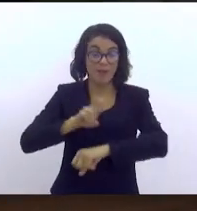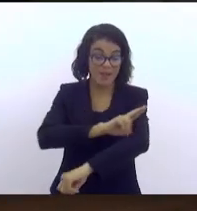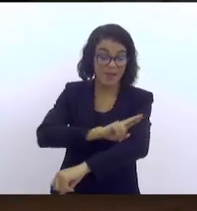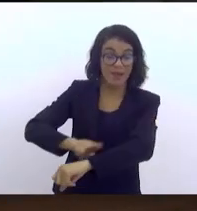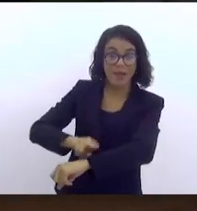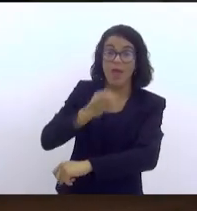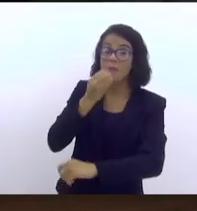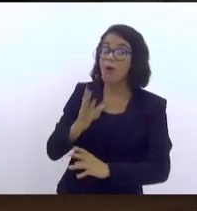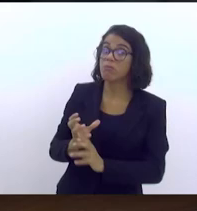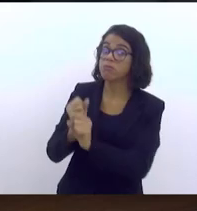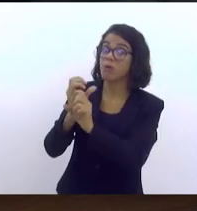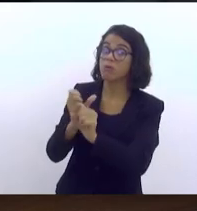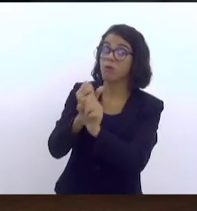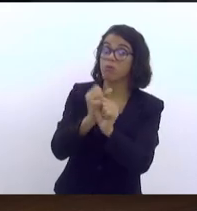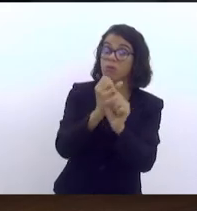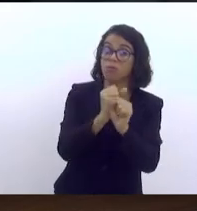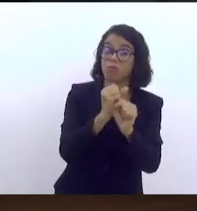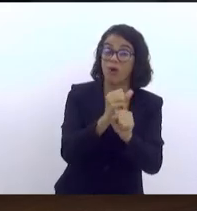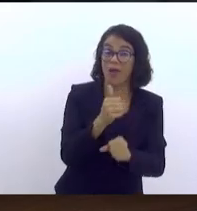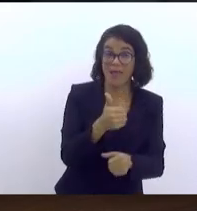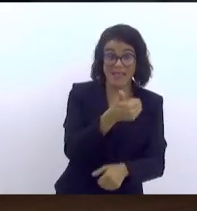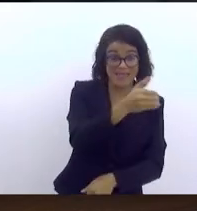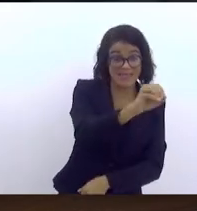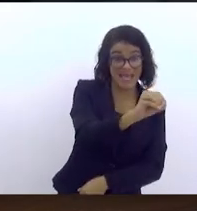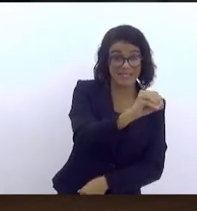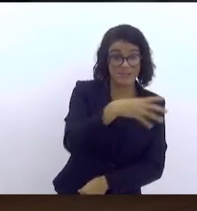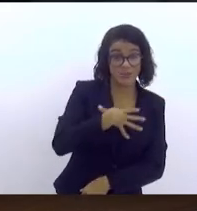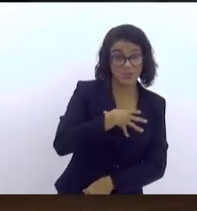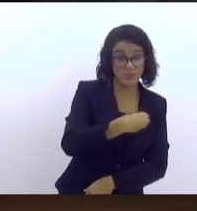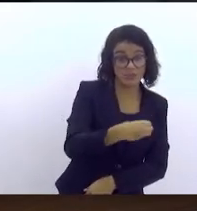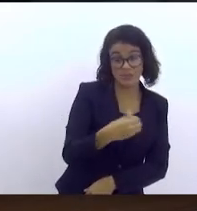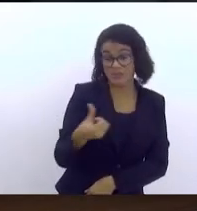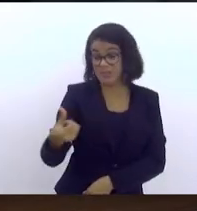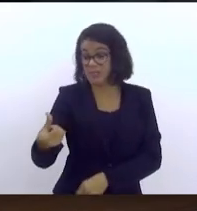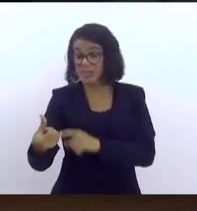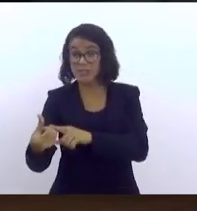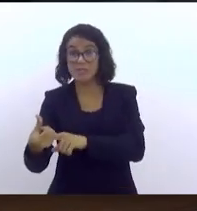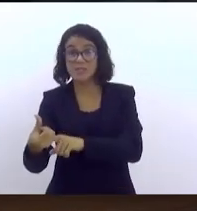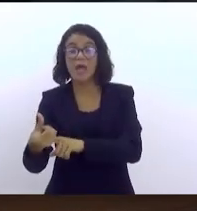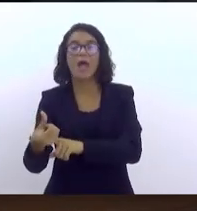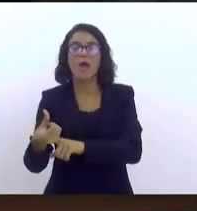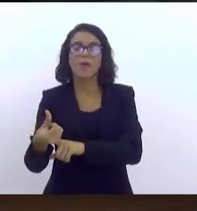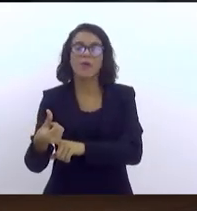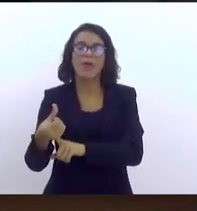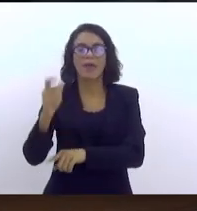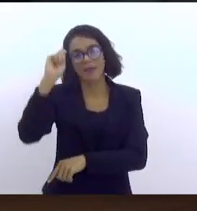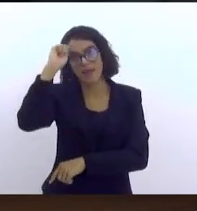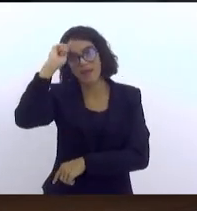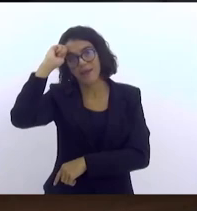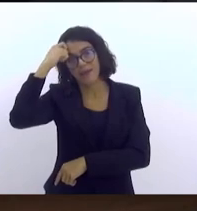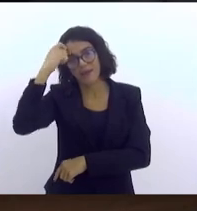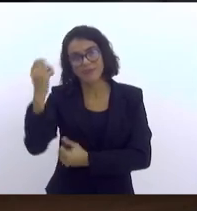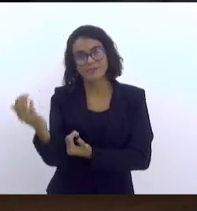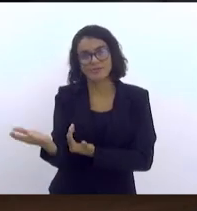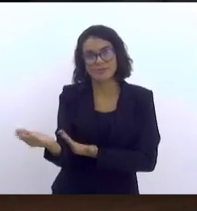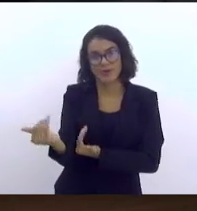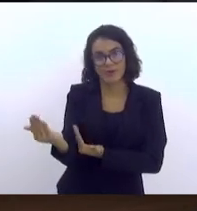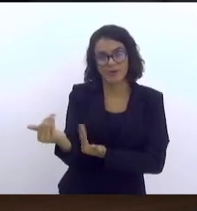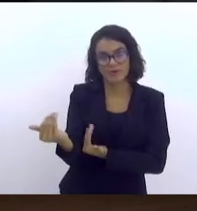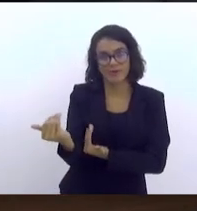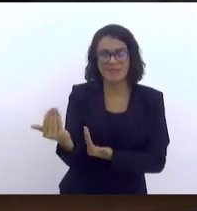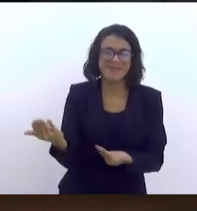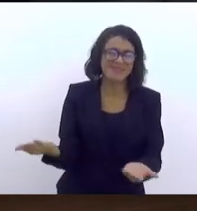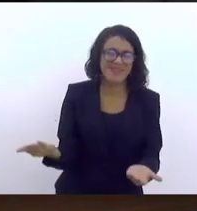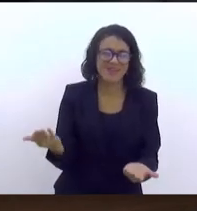trazer um dado a cada 10 suicídios 6 são de juventude preta Então